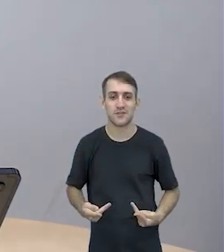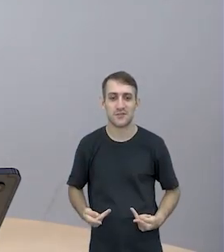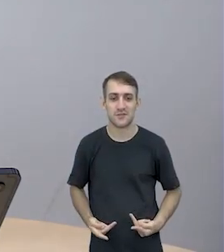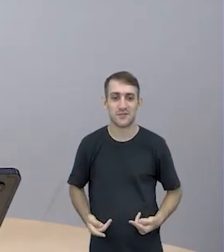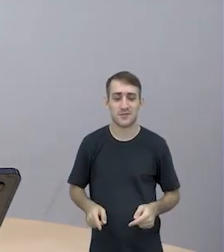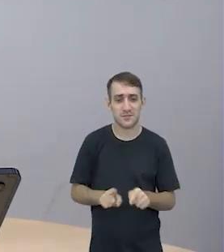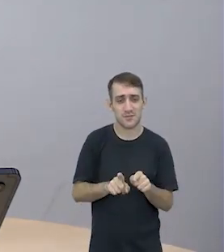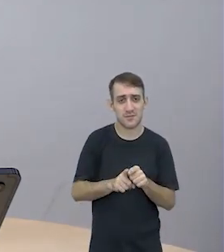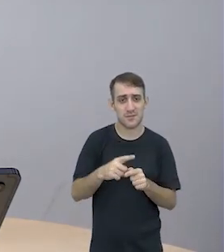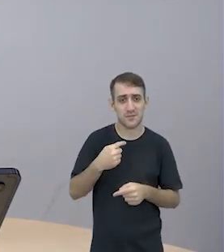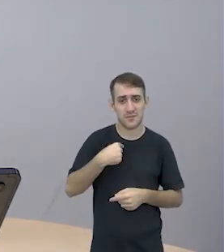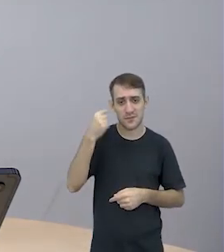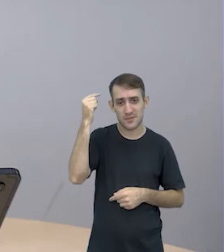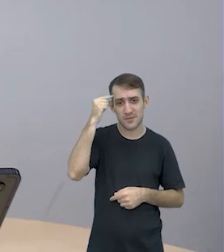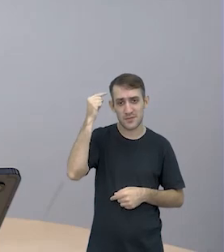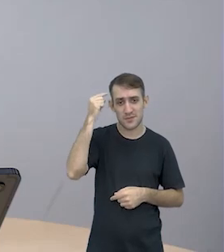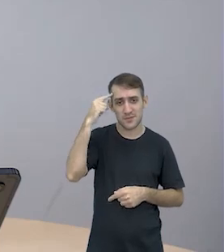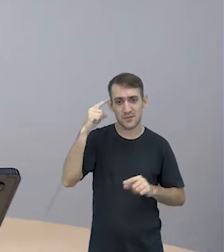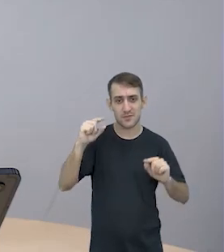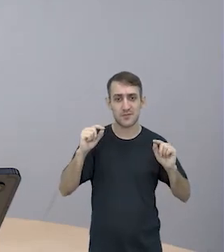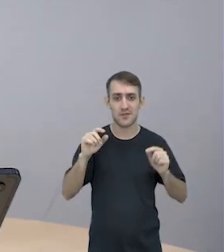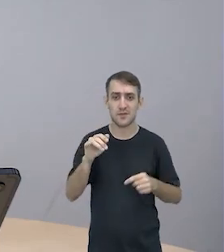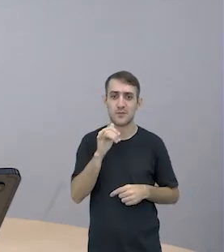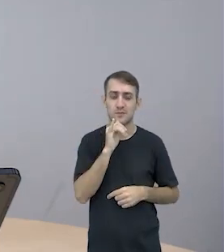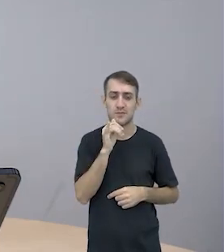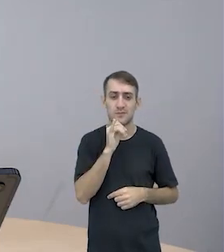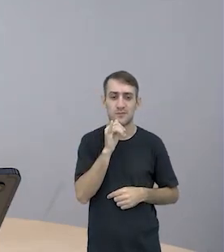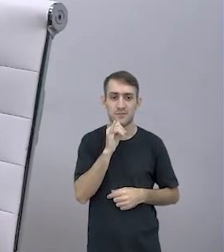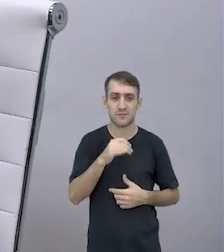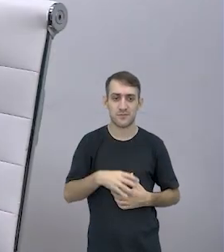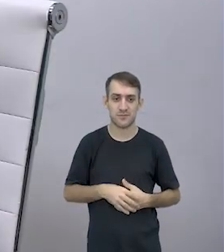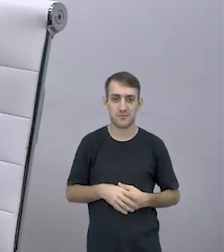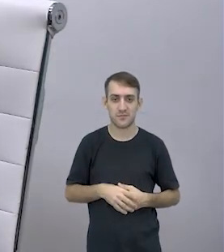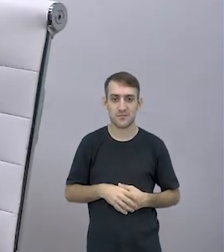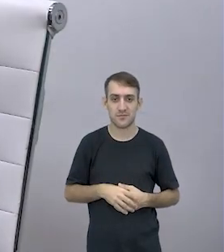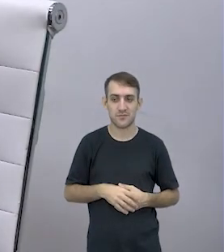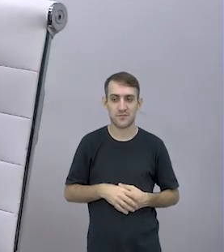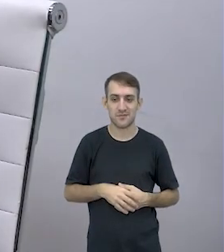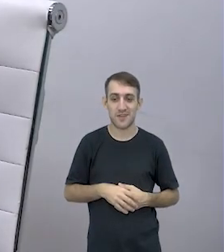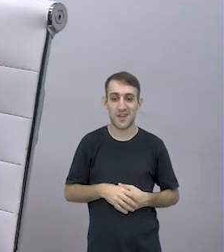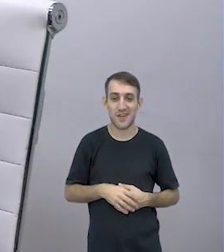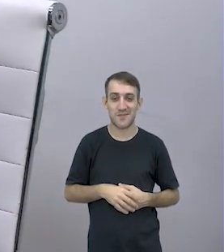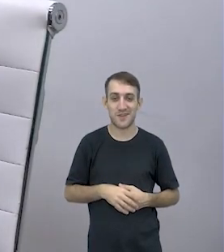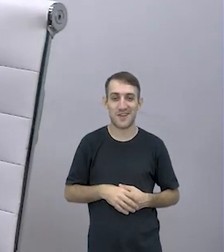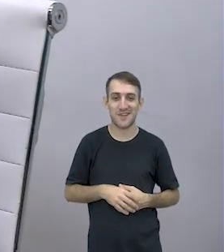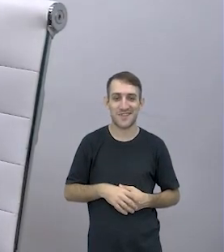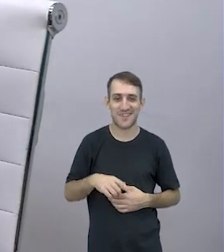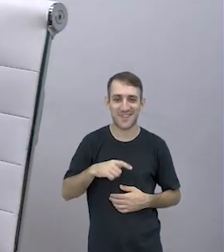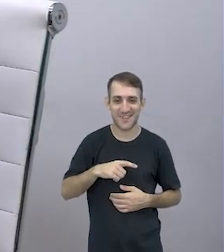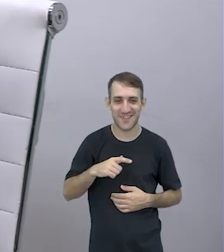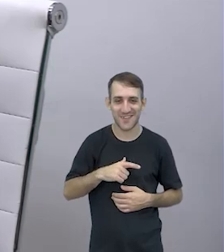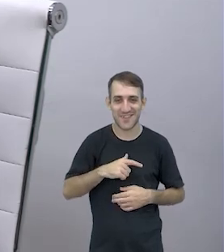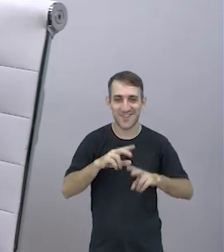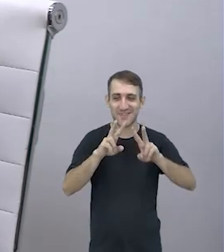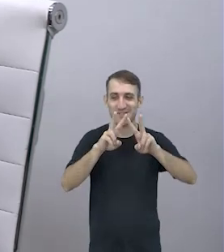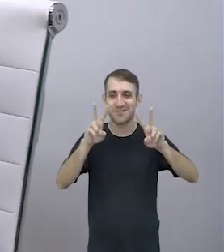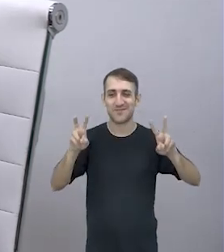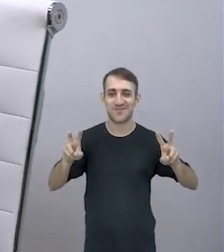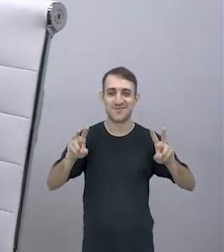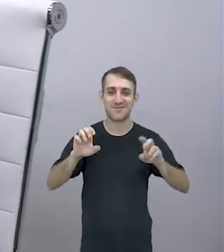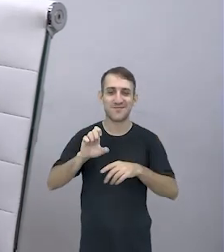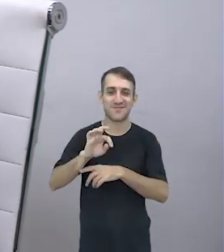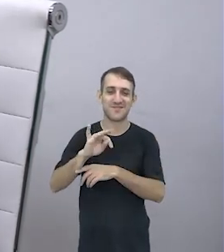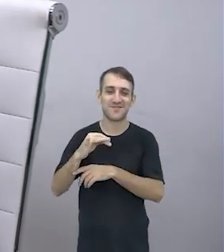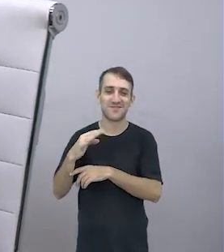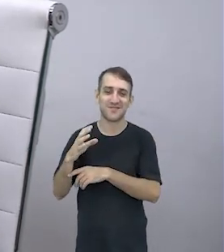eu fico pensando assim, por exemplo... Pensar nesse dilema ético, né? Também, né? Que